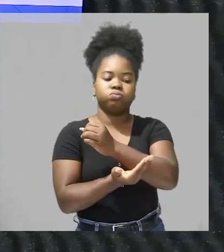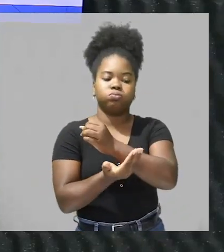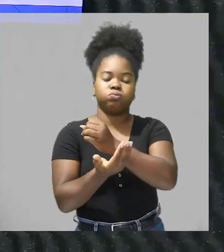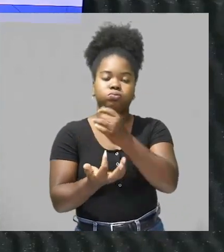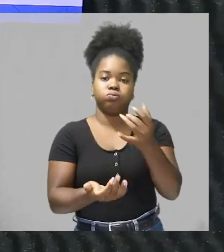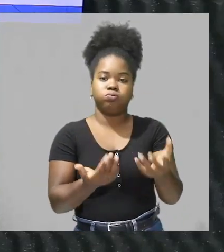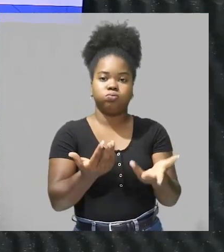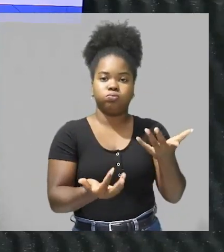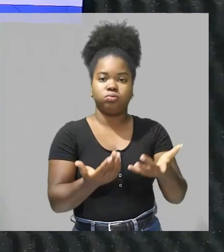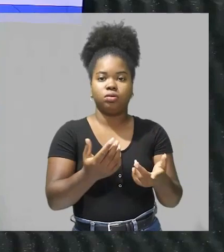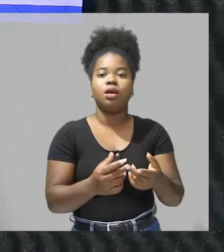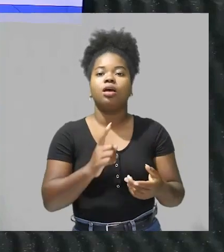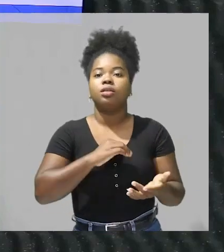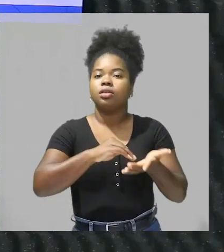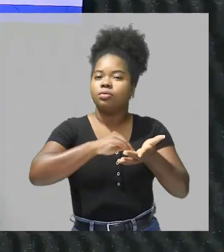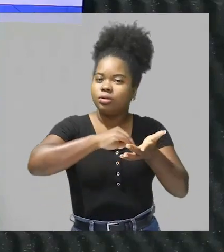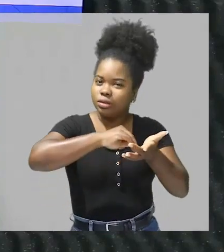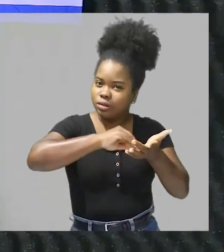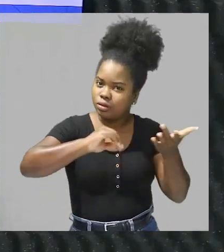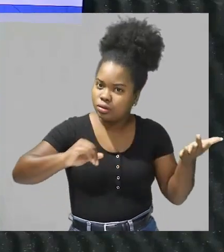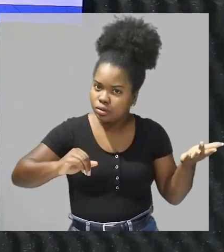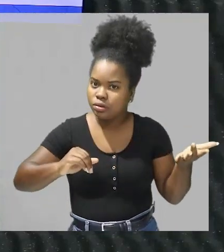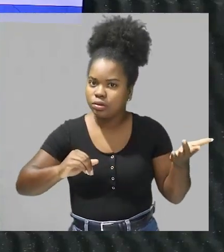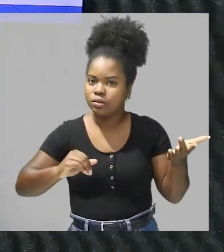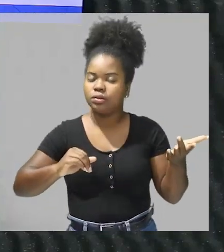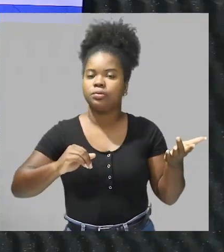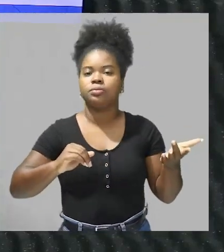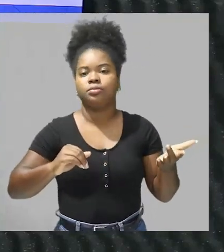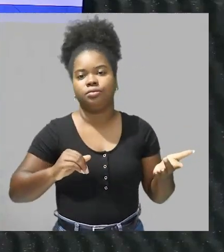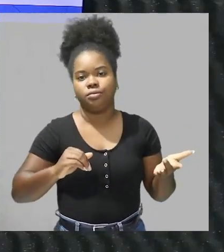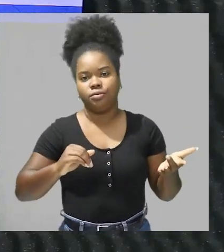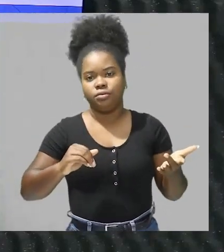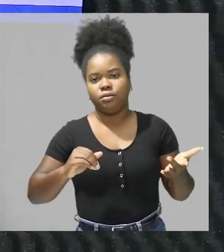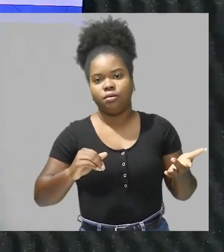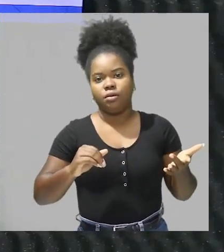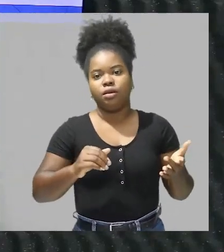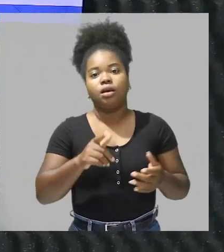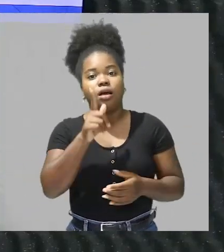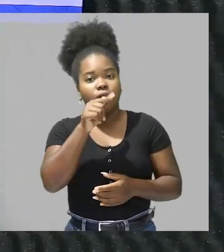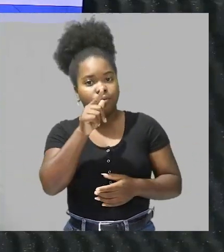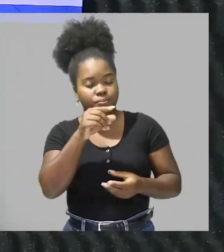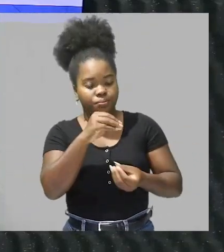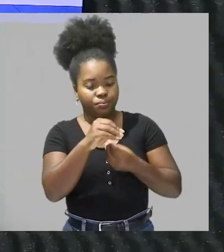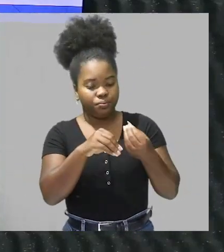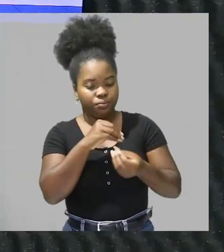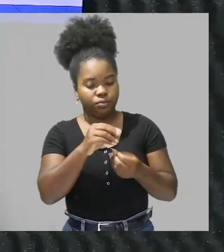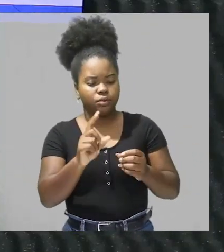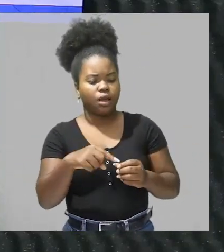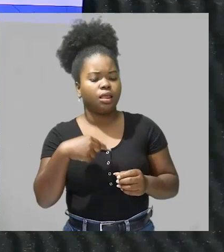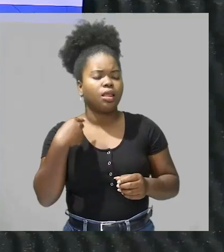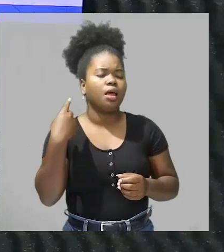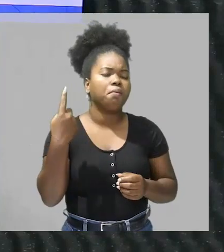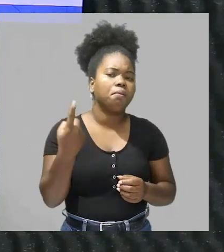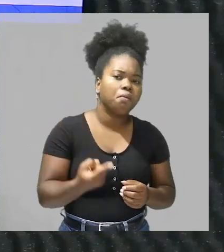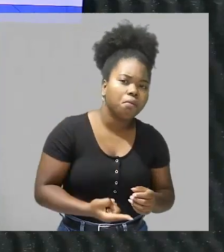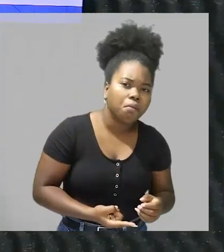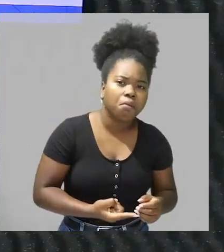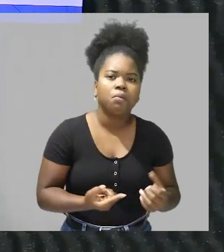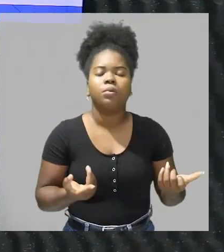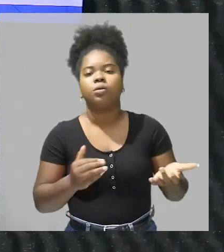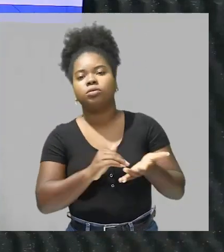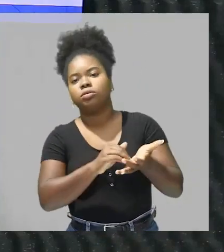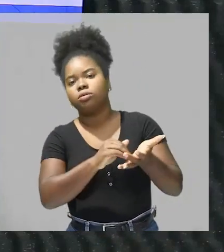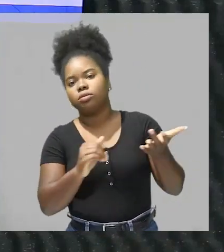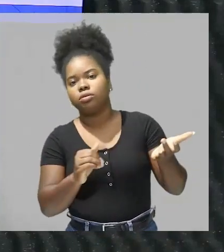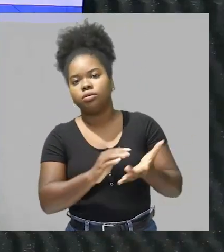ebulição eu vou ter a retirado dos elementos que vão estar na fase líquida e depois os componentes que